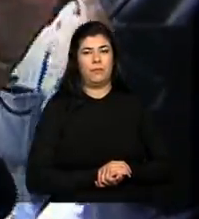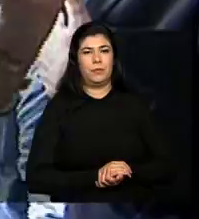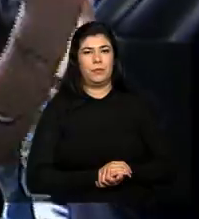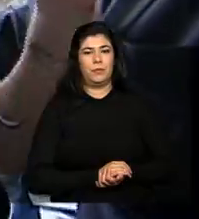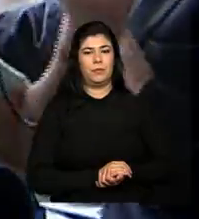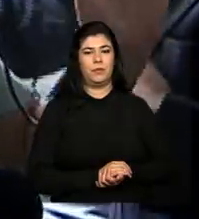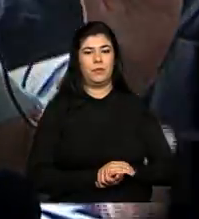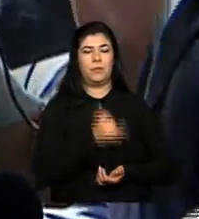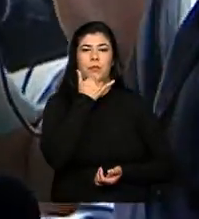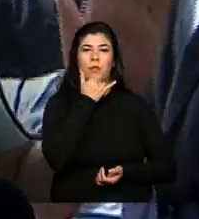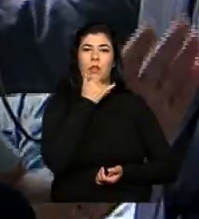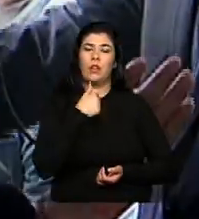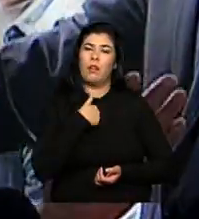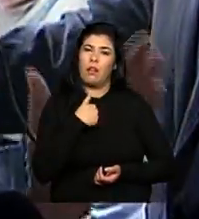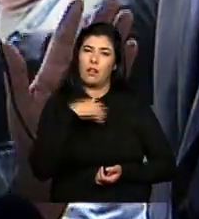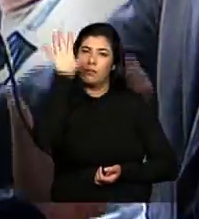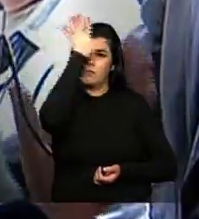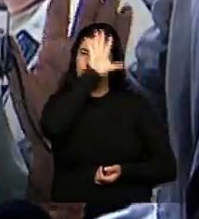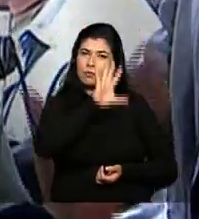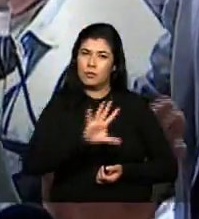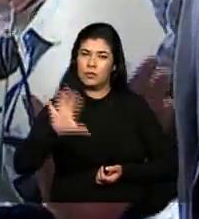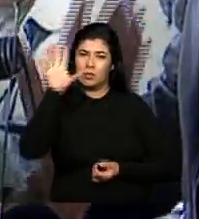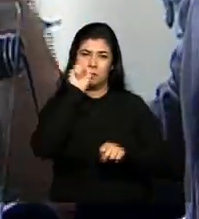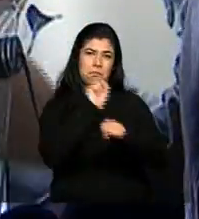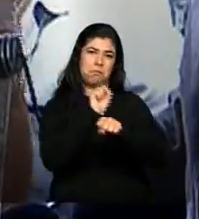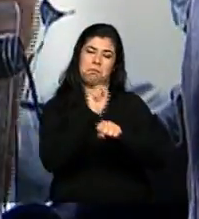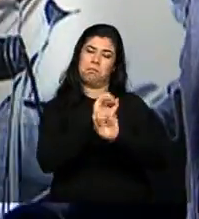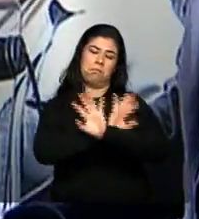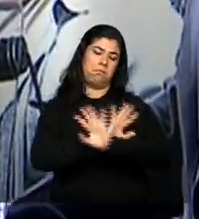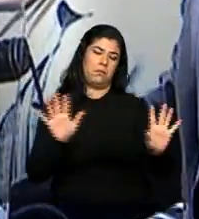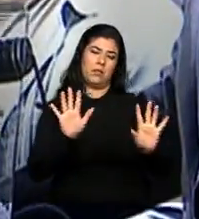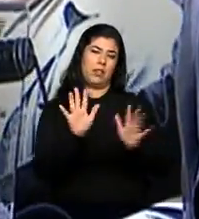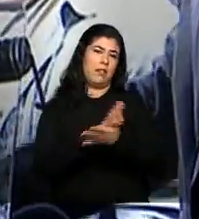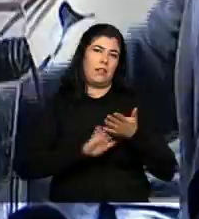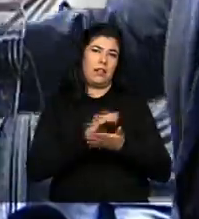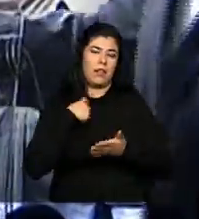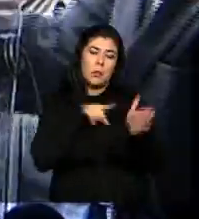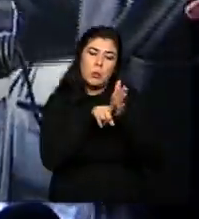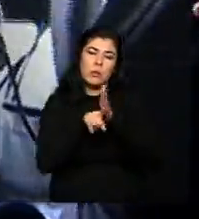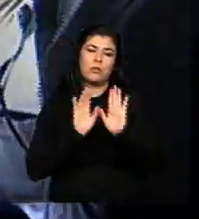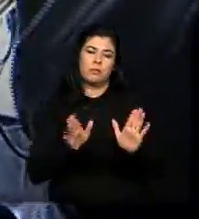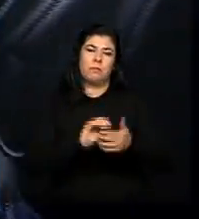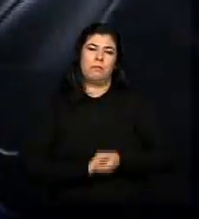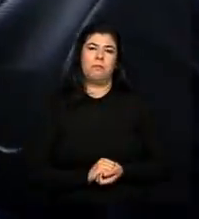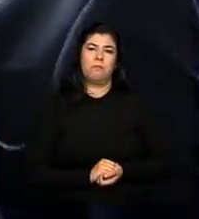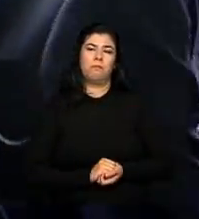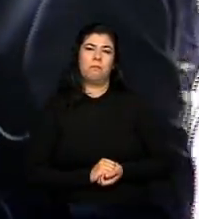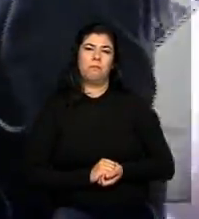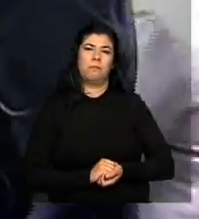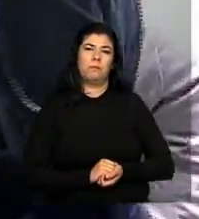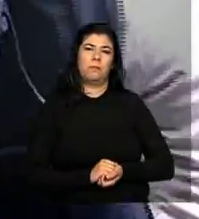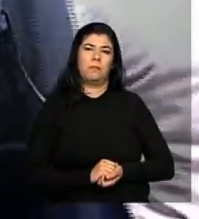Só uma coisinha. Eu geralmente não espero nada. Eu não espero nada. Eu só analiso.